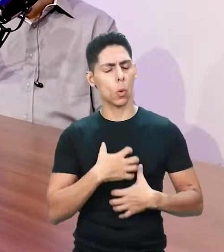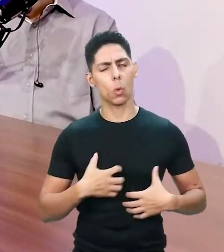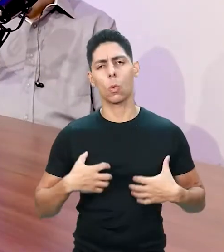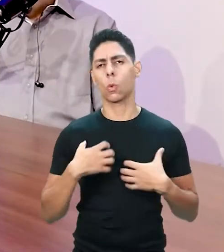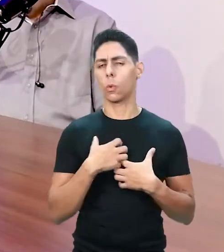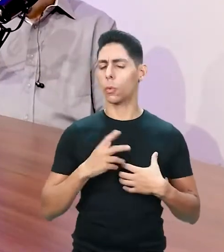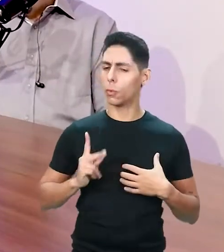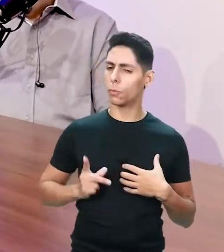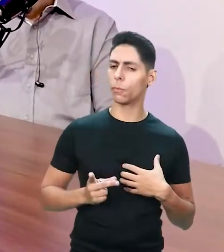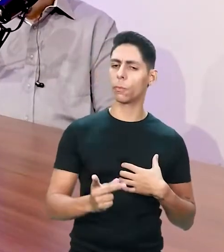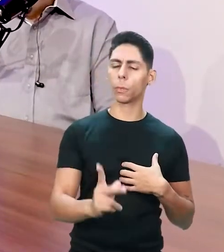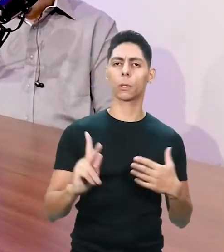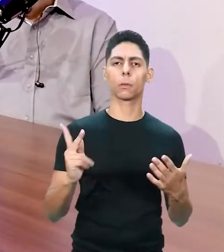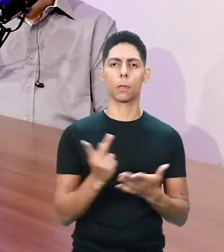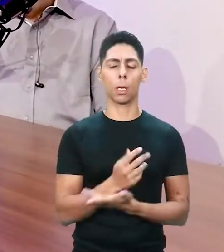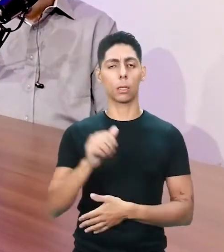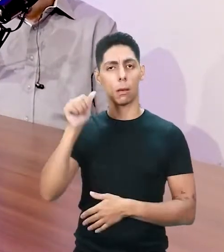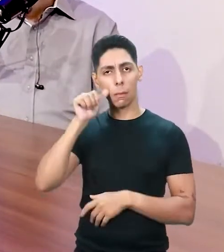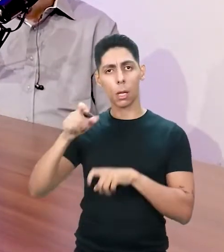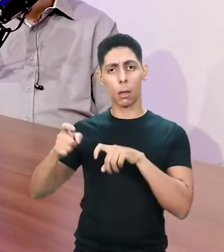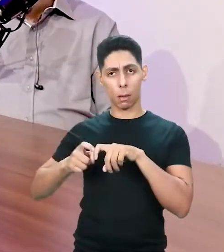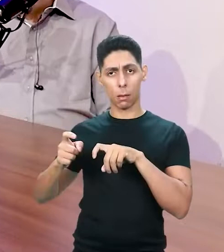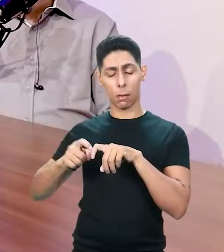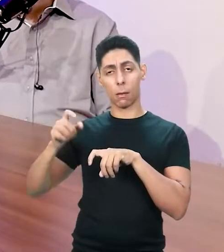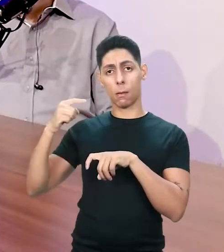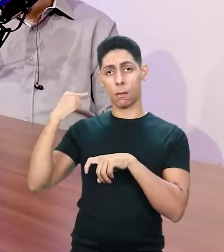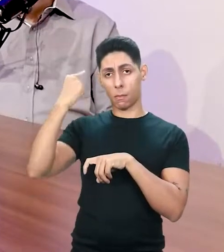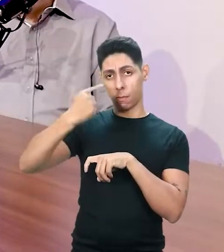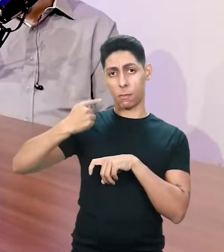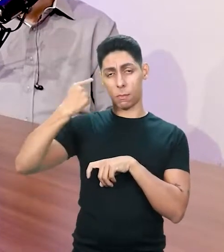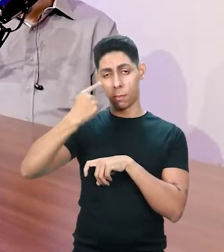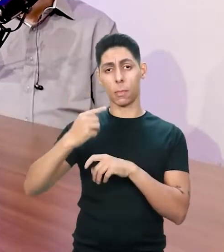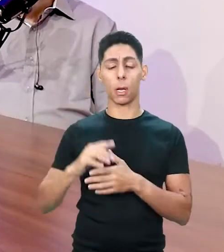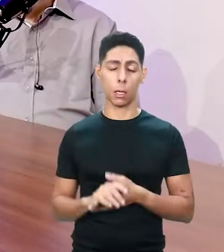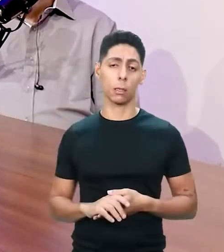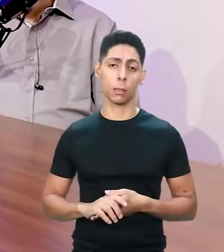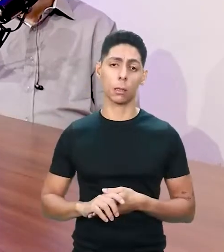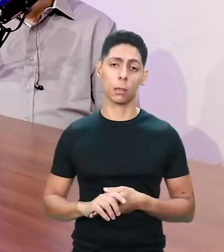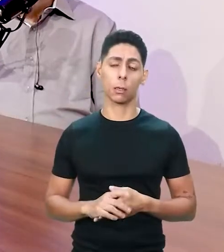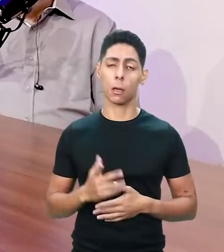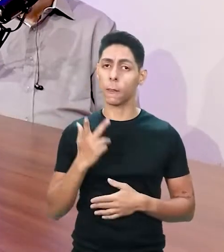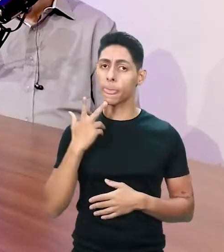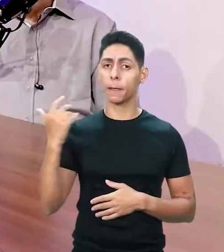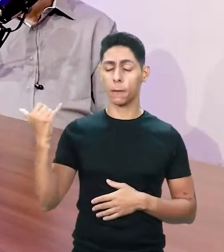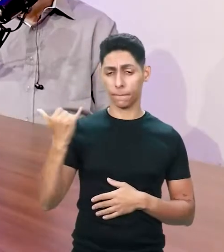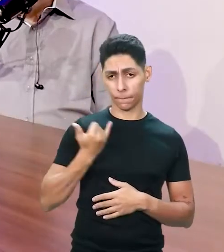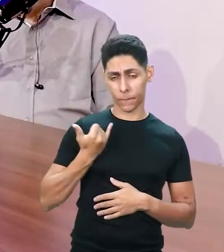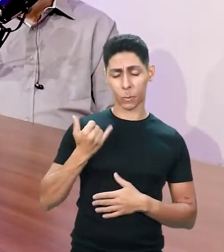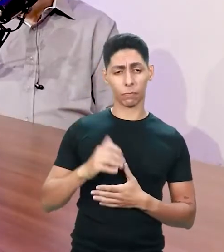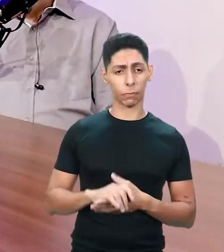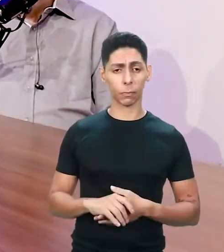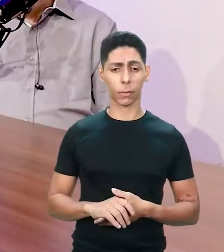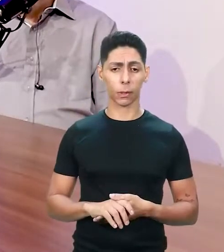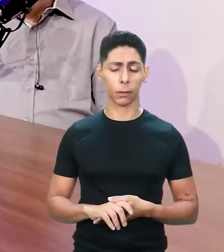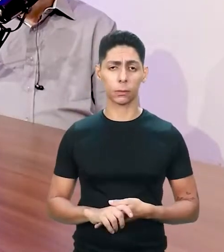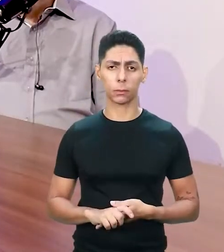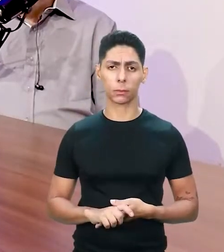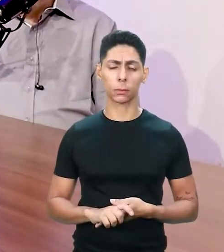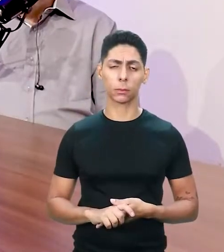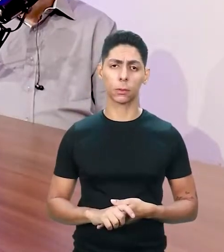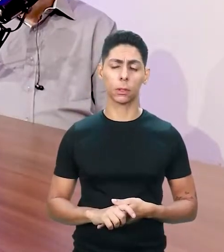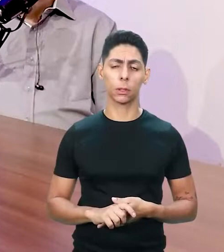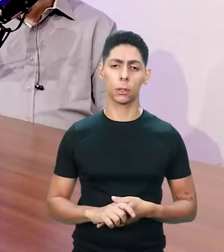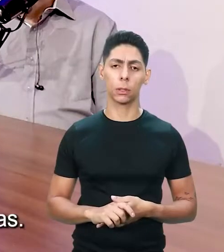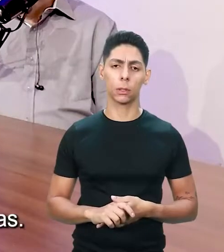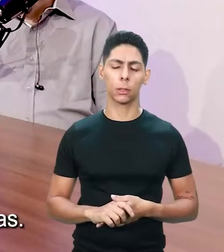permanente, né? A minha oftalmologista, a doutora Cristina, ela até hoje diz, Marco, eu só fui me dar conta porque